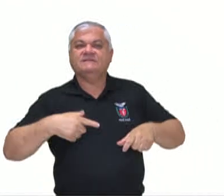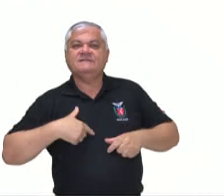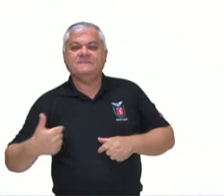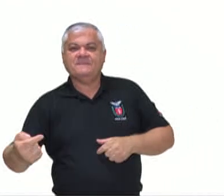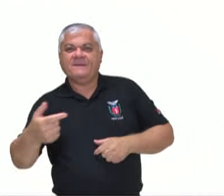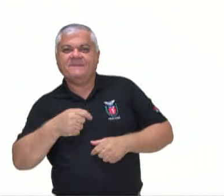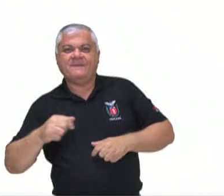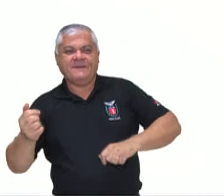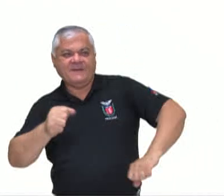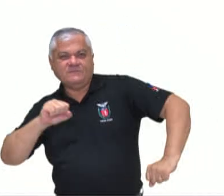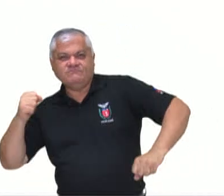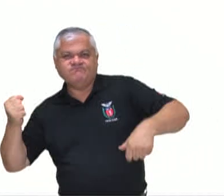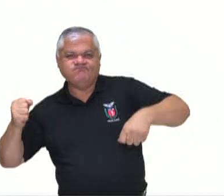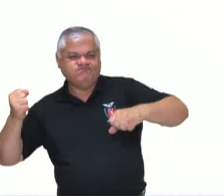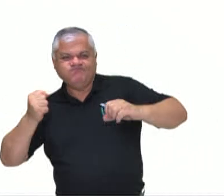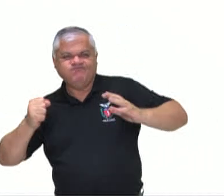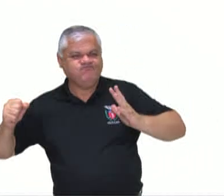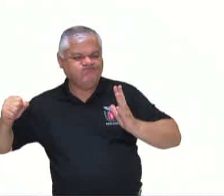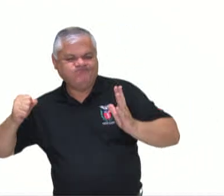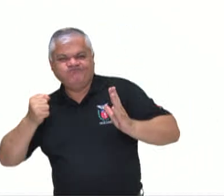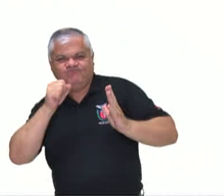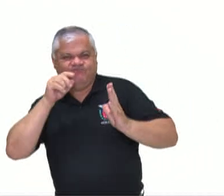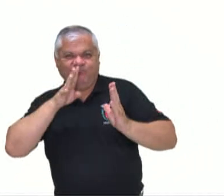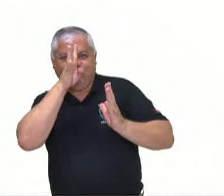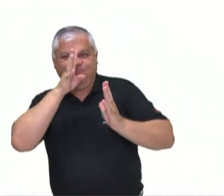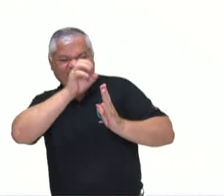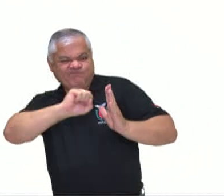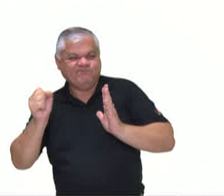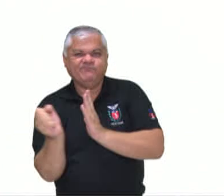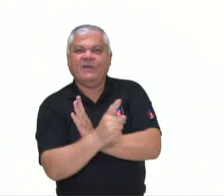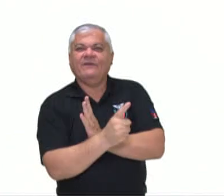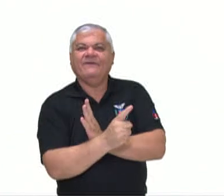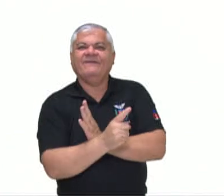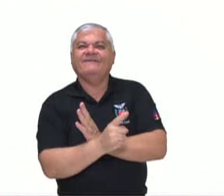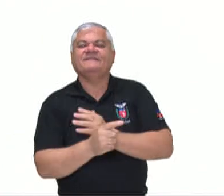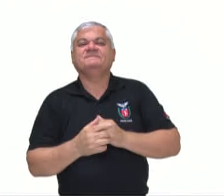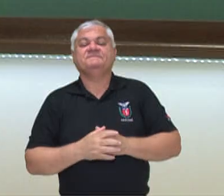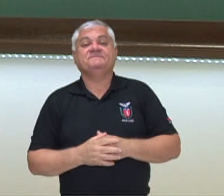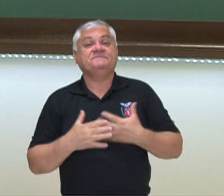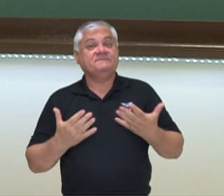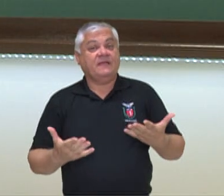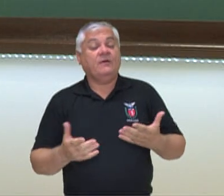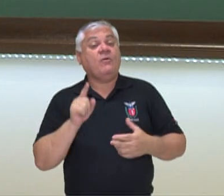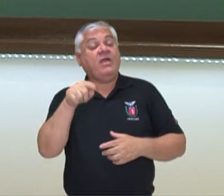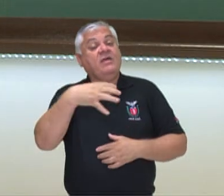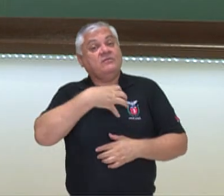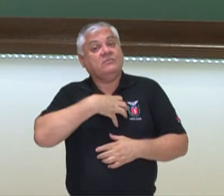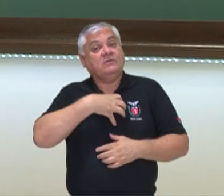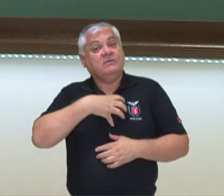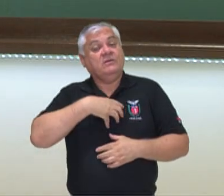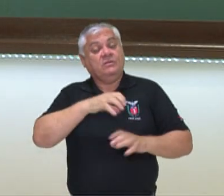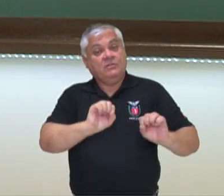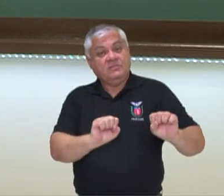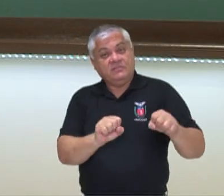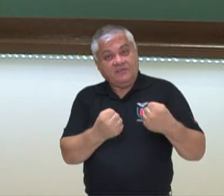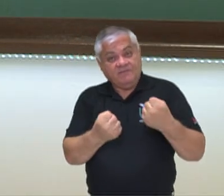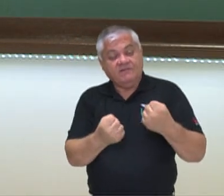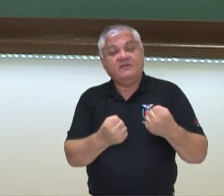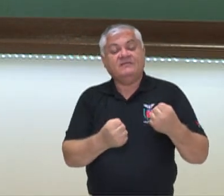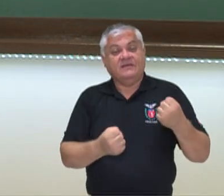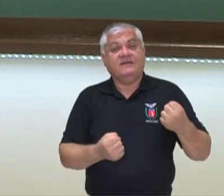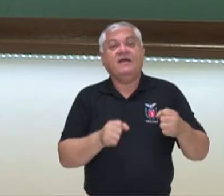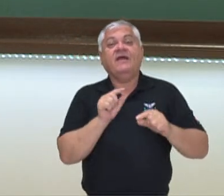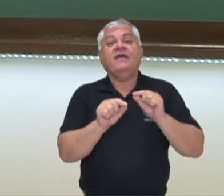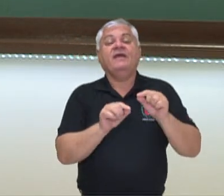que tenta se infiltrar no campo da equipe adversária e fazer o gol. Então, uma forma de defesa no handebol muito